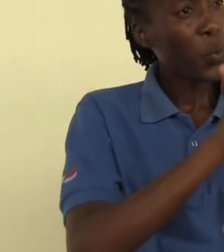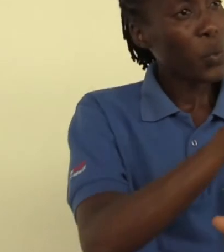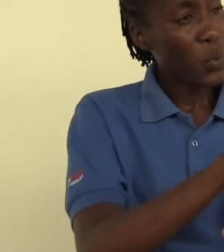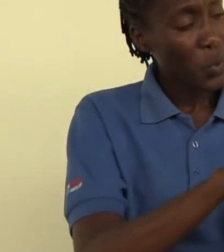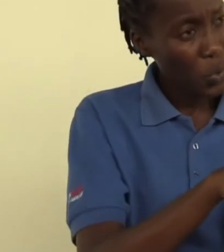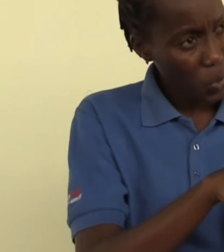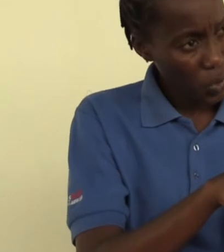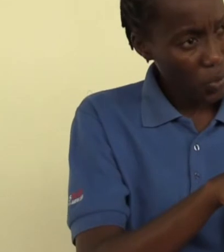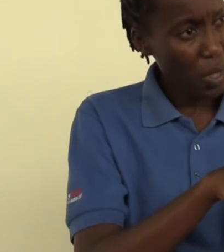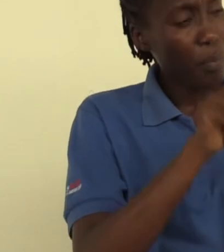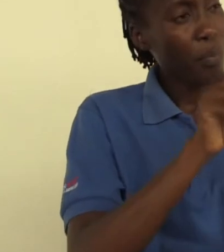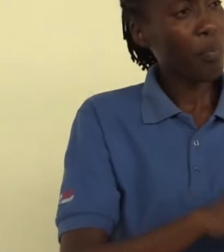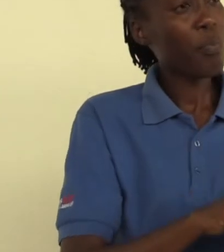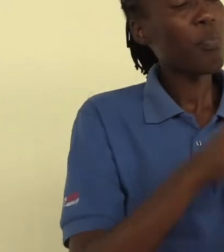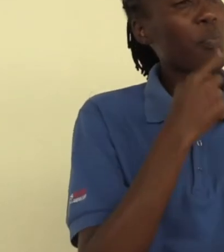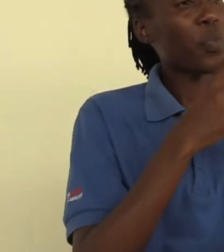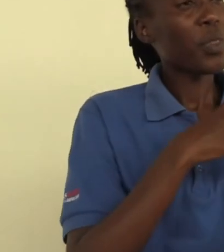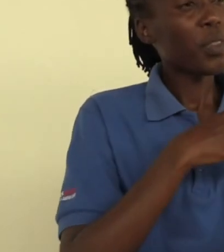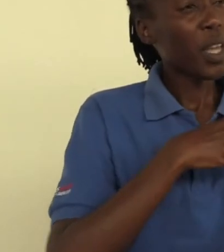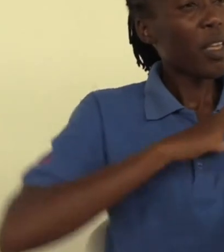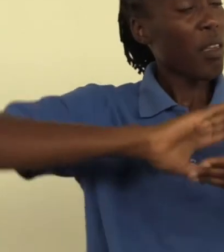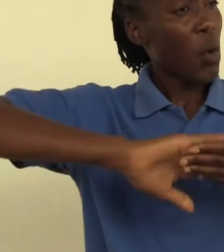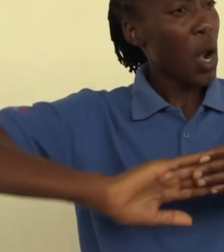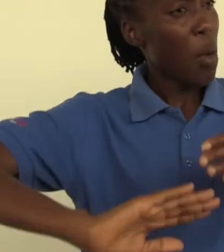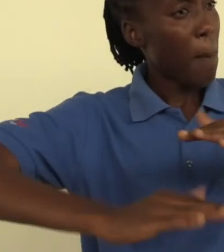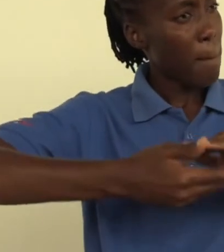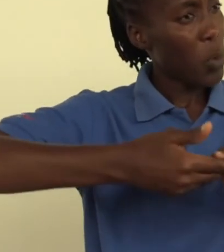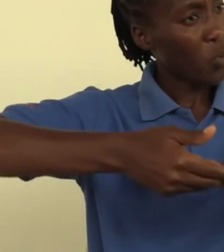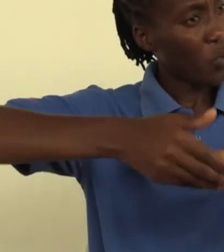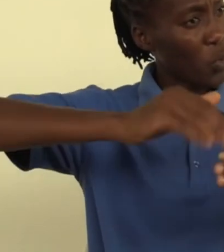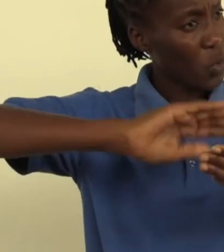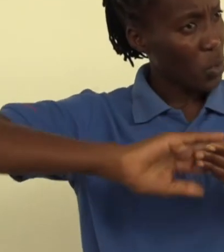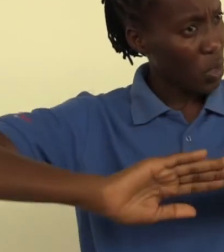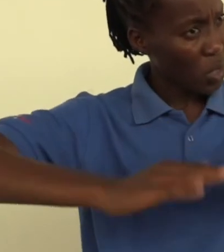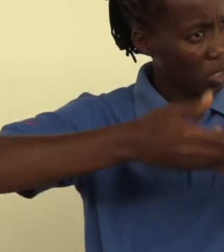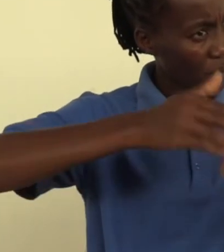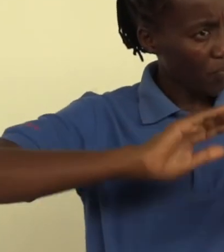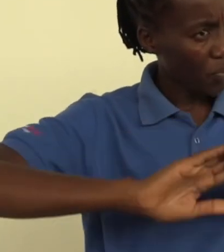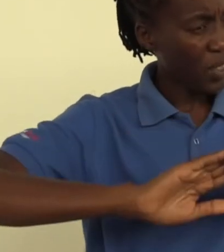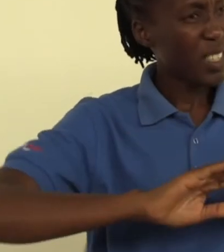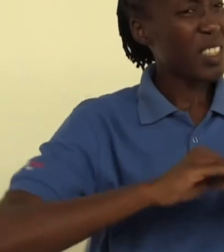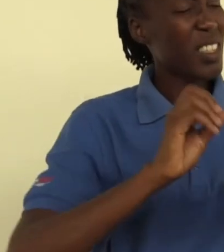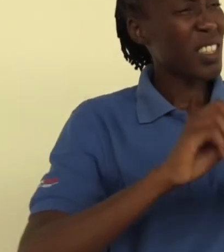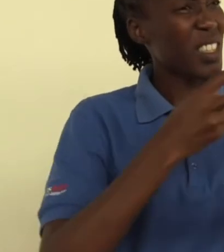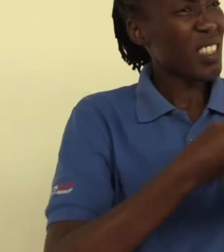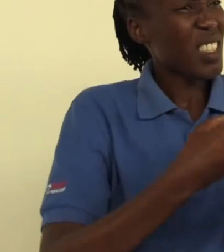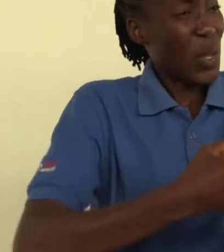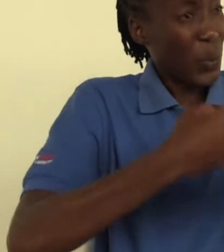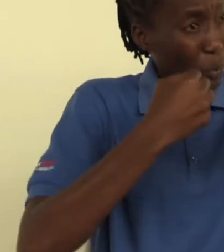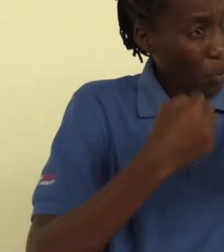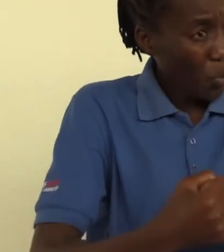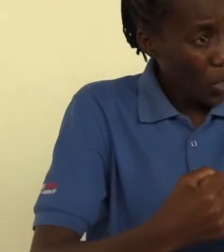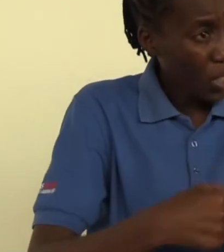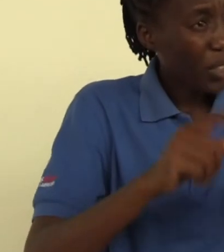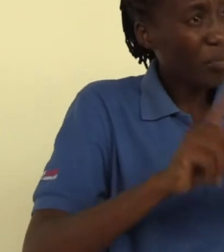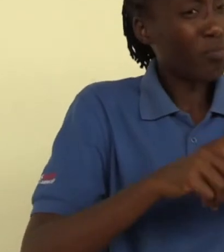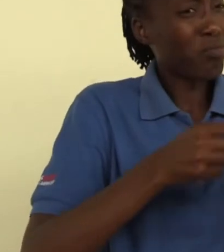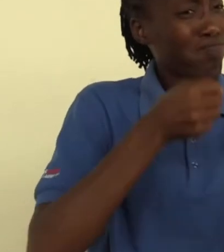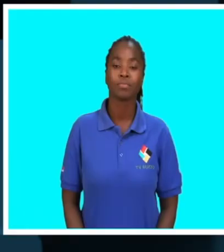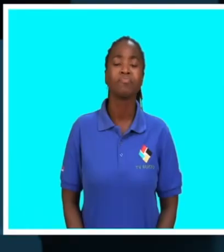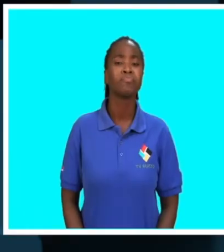no sentido de haver professores intensificar e massificar o ensino da